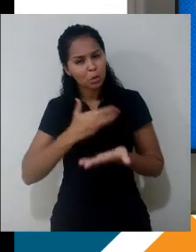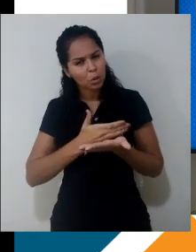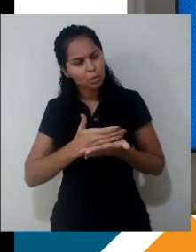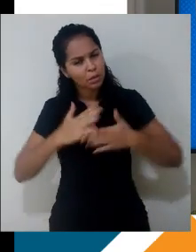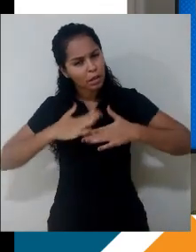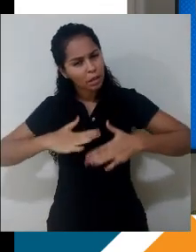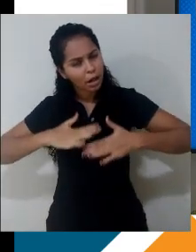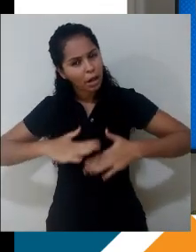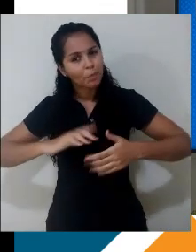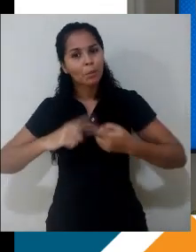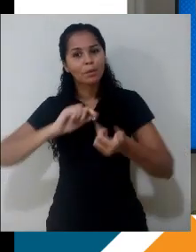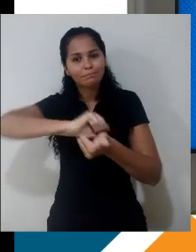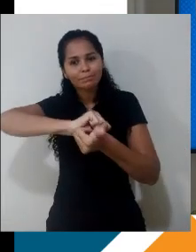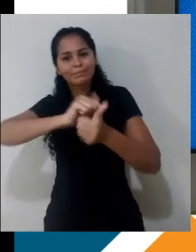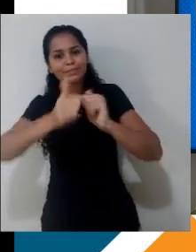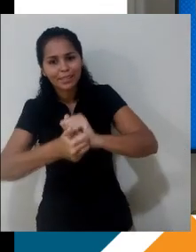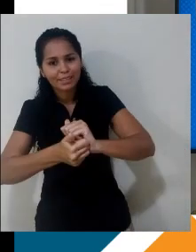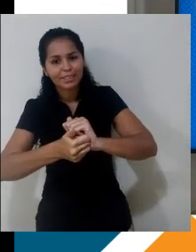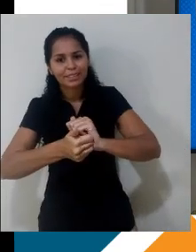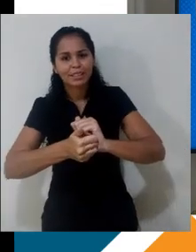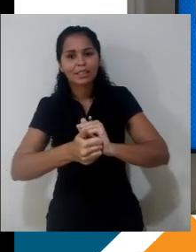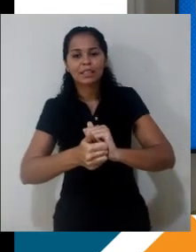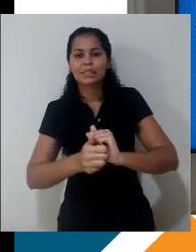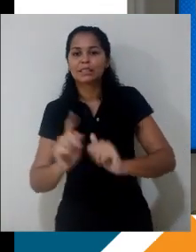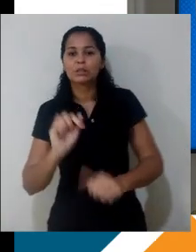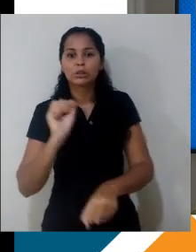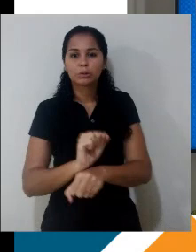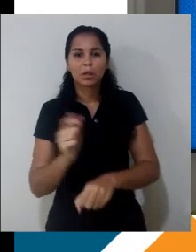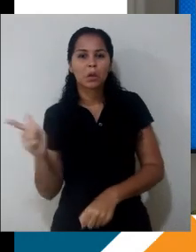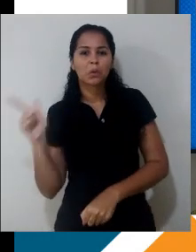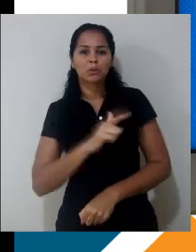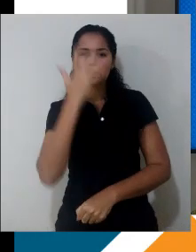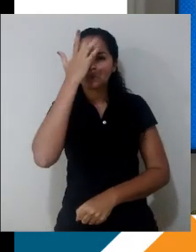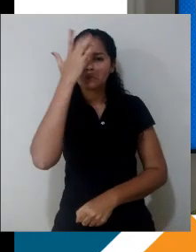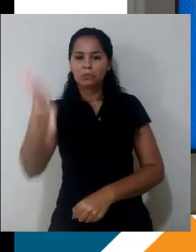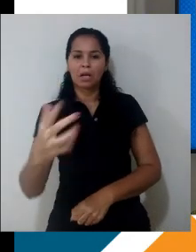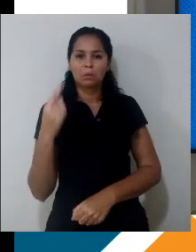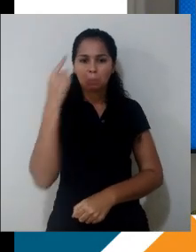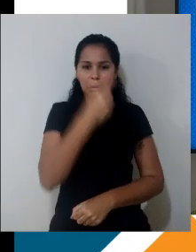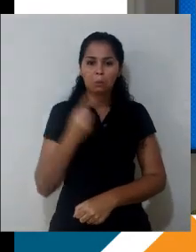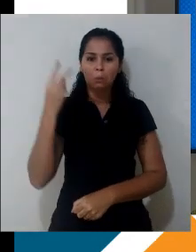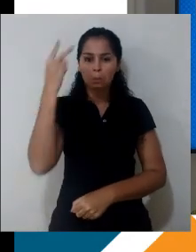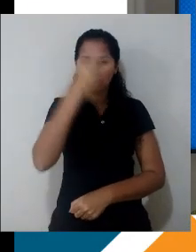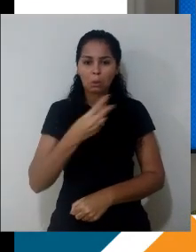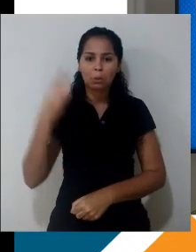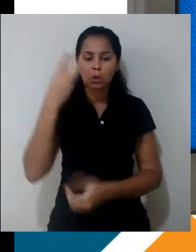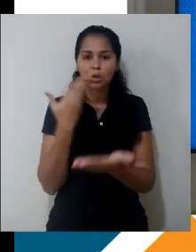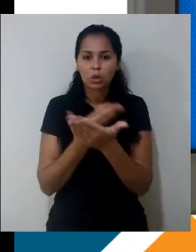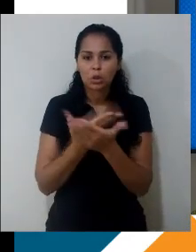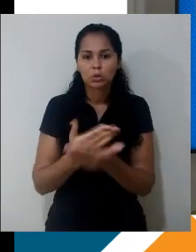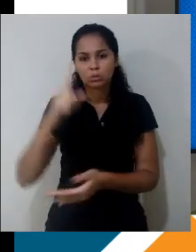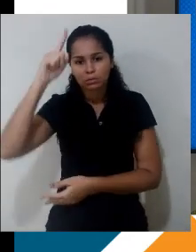essa adaptação do que começar esperando que vocês vão conseguir com muita facilidade manter horas de estudos diários,